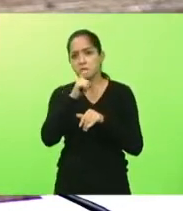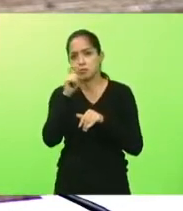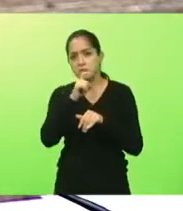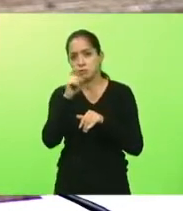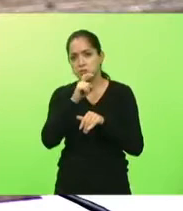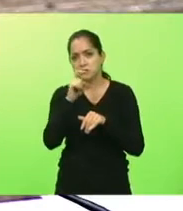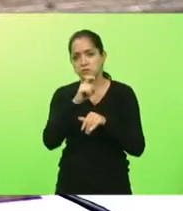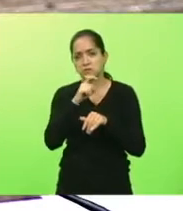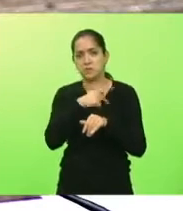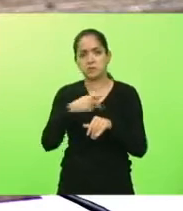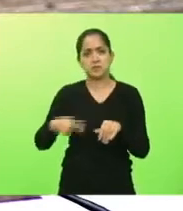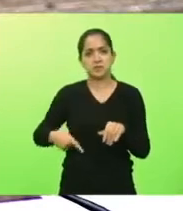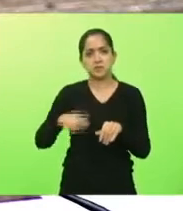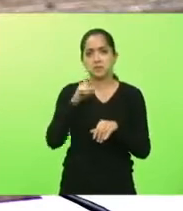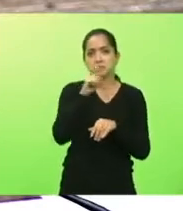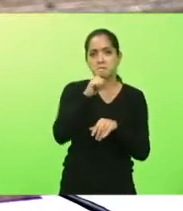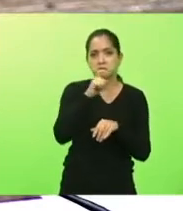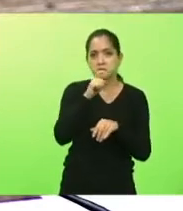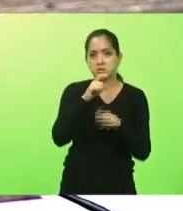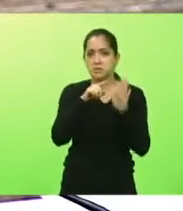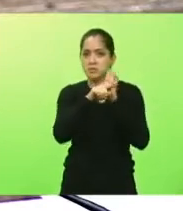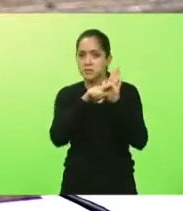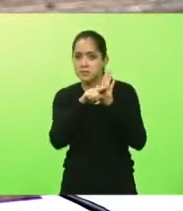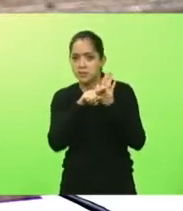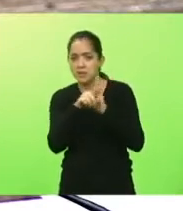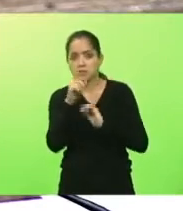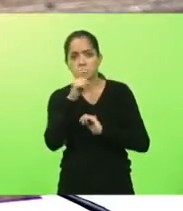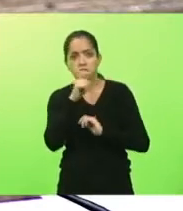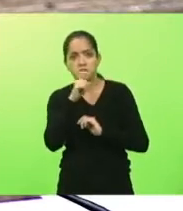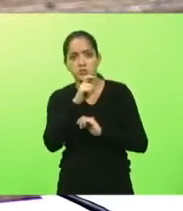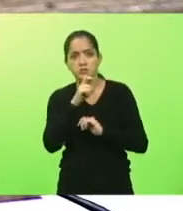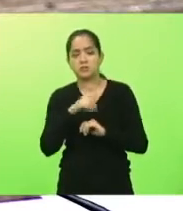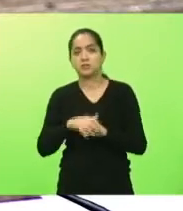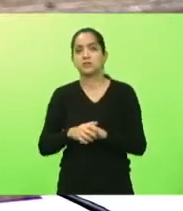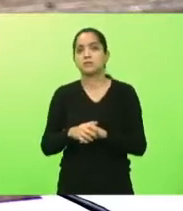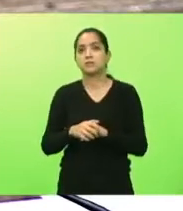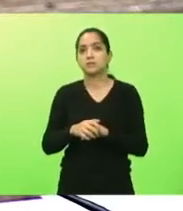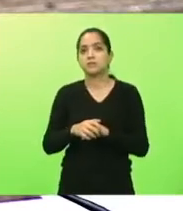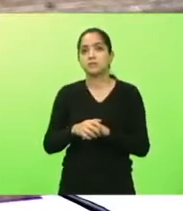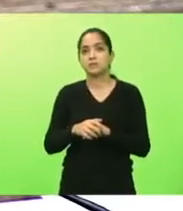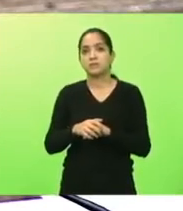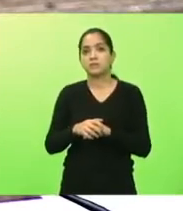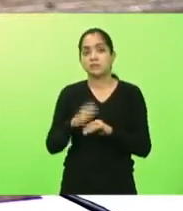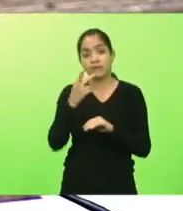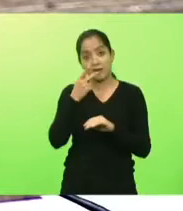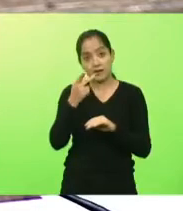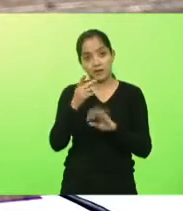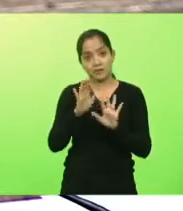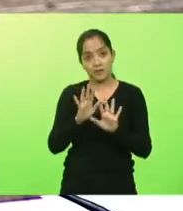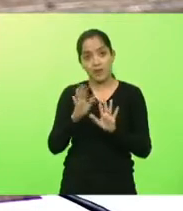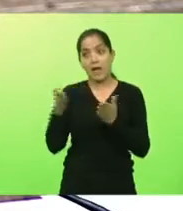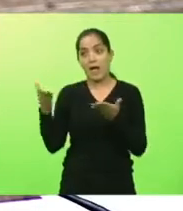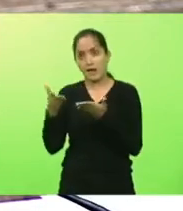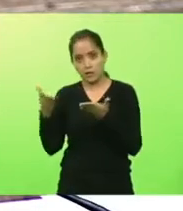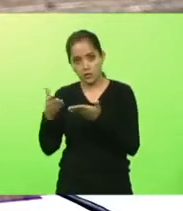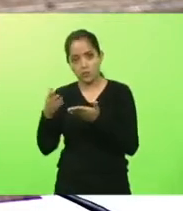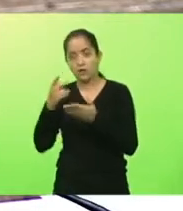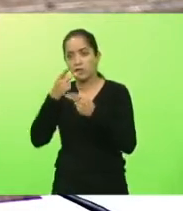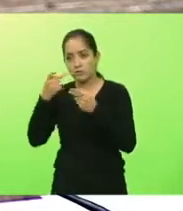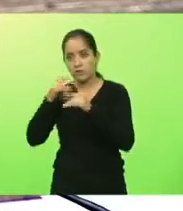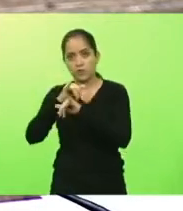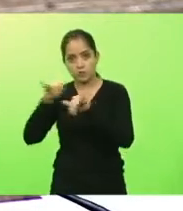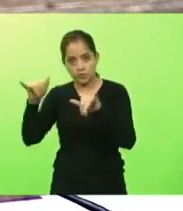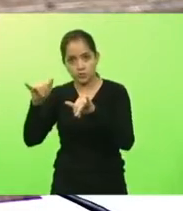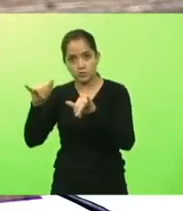está mentindo, esse teste aí é mentira. Falaram que ele estava mentindo no teste. Agora ele fala que está com Covid, estão dizendo que